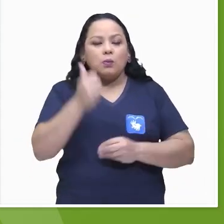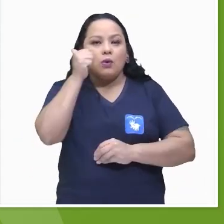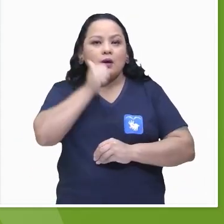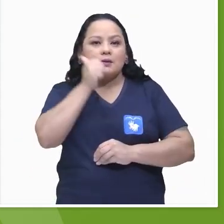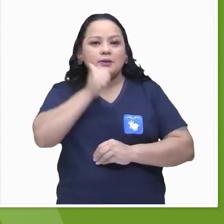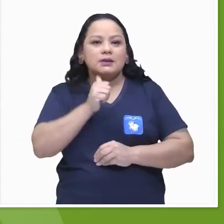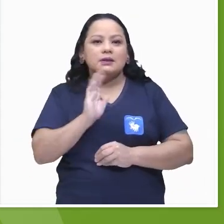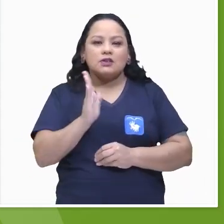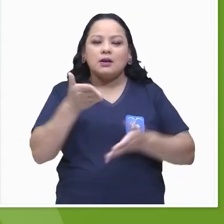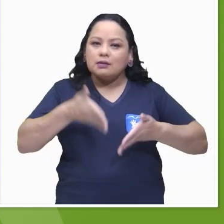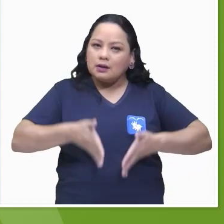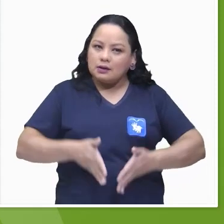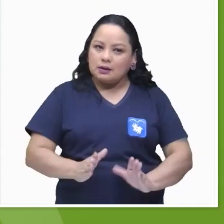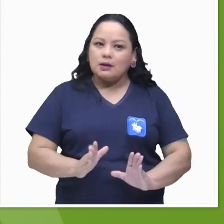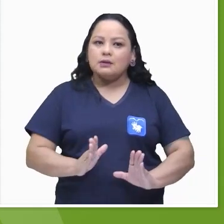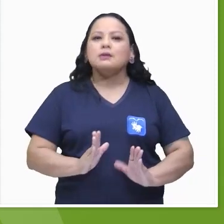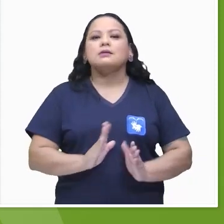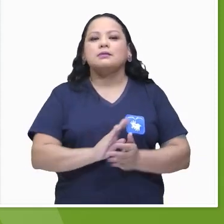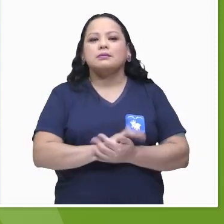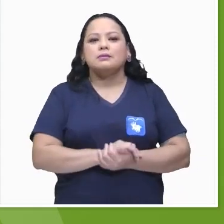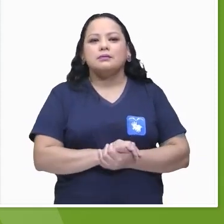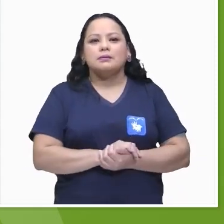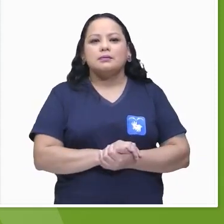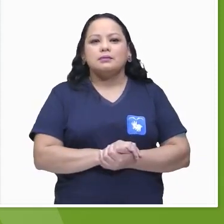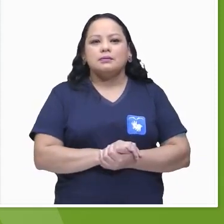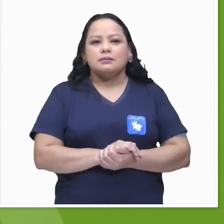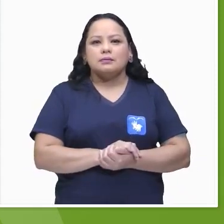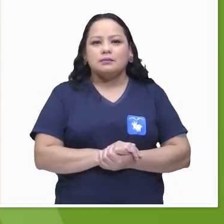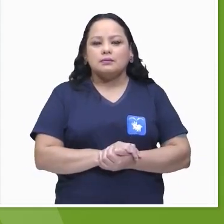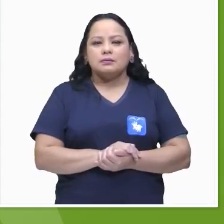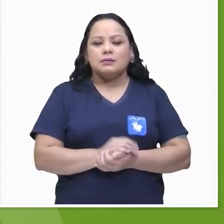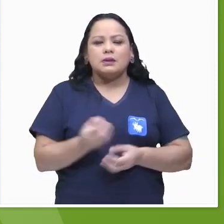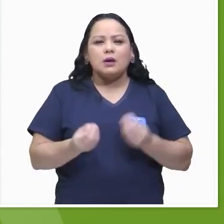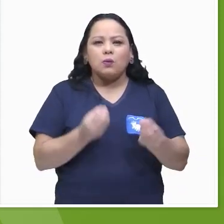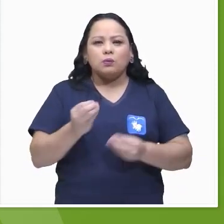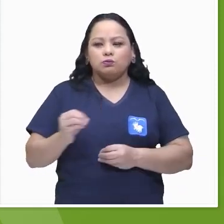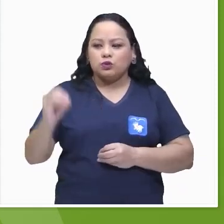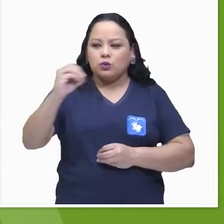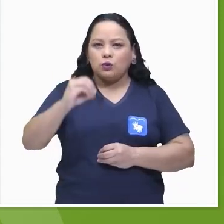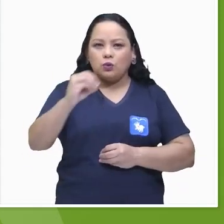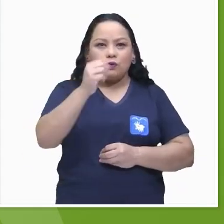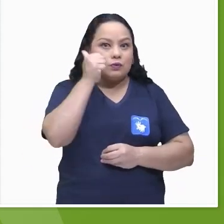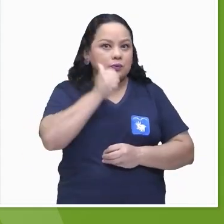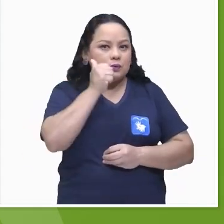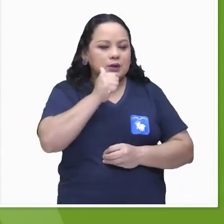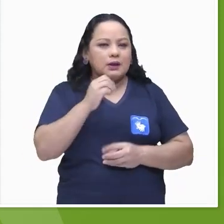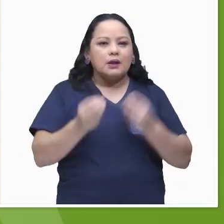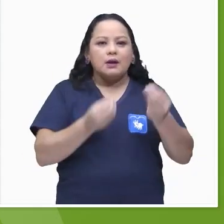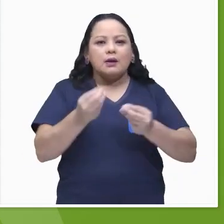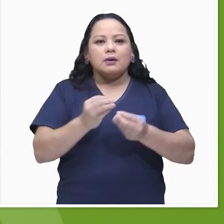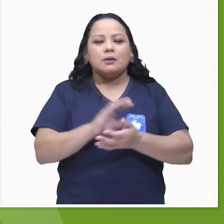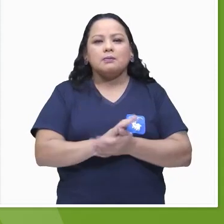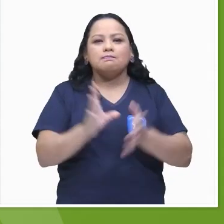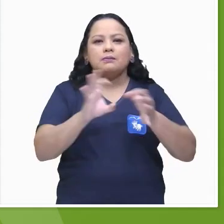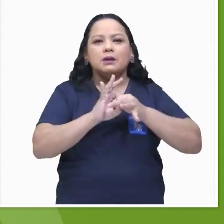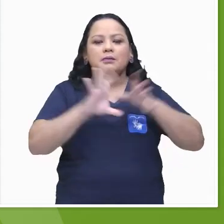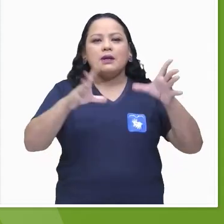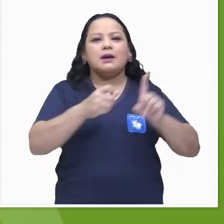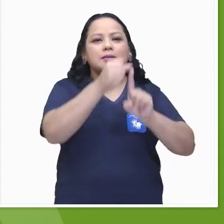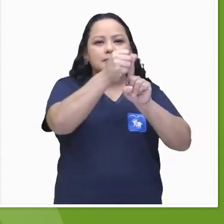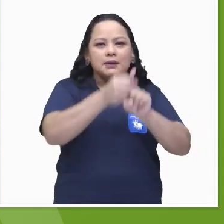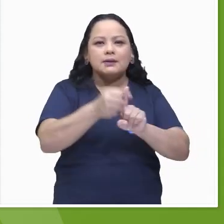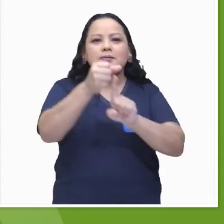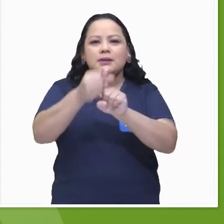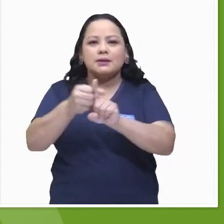meninas já nascem com um número completo ali de ovócitos. Então, esses ovócitos é que vão ser liberados todo mês,